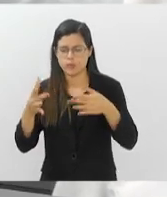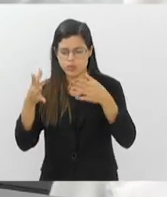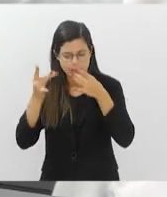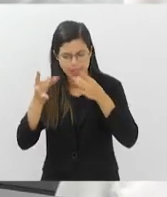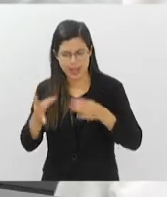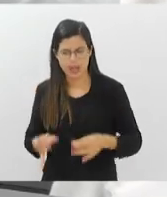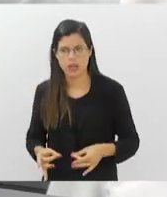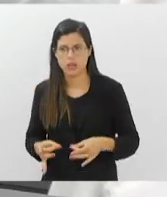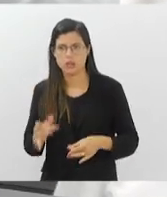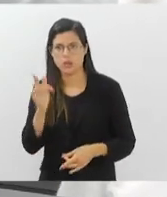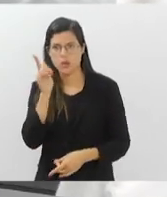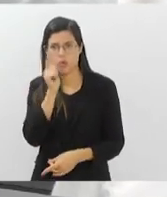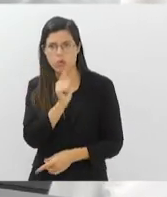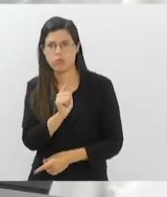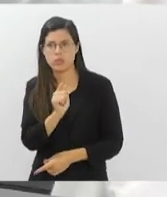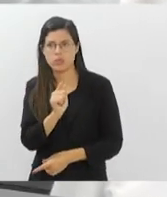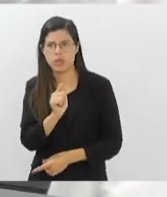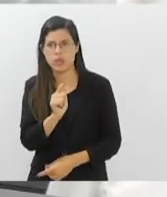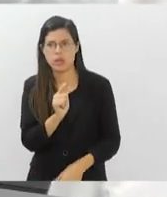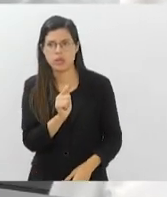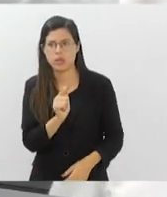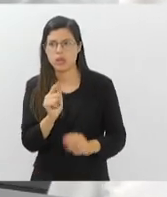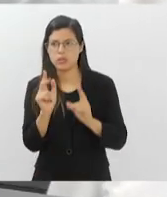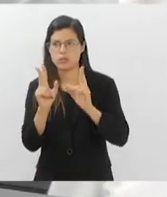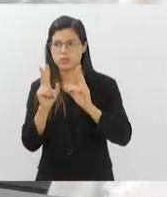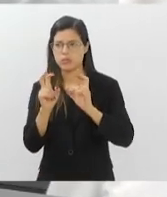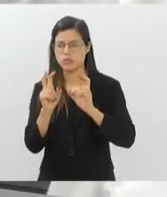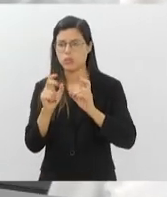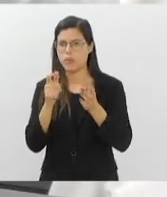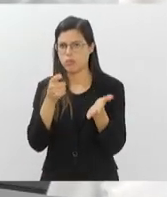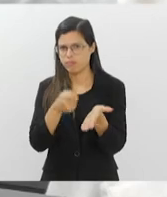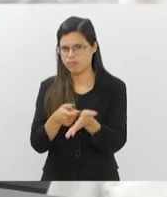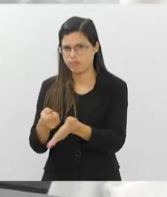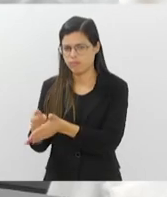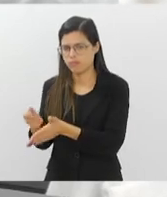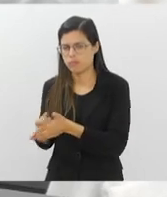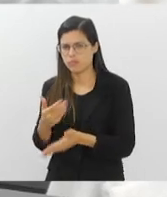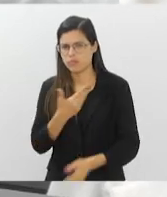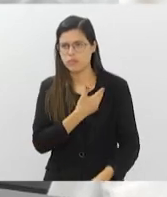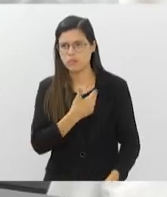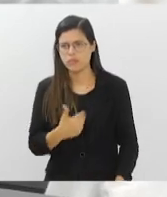legislar nas suas normas sobre compras públicas, ou seja,